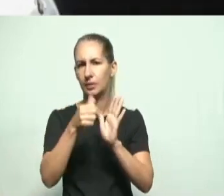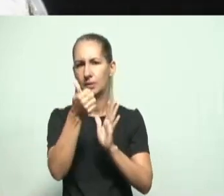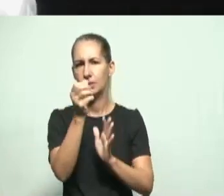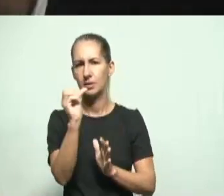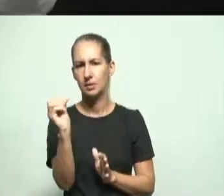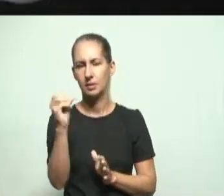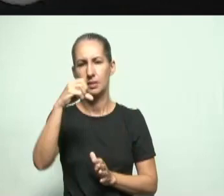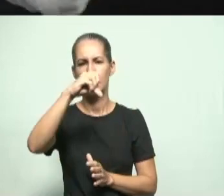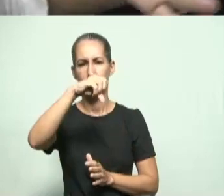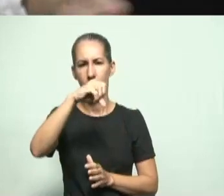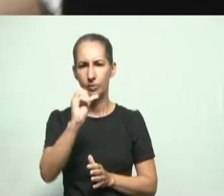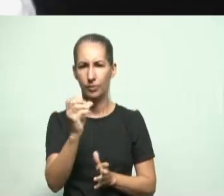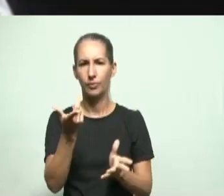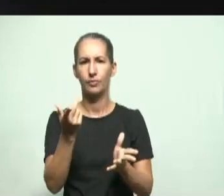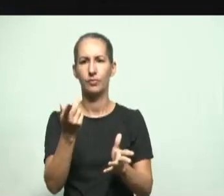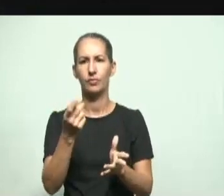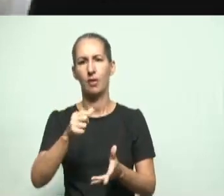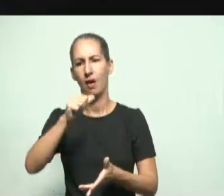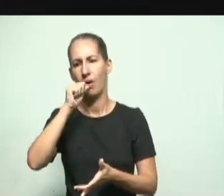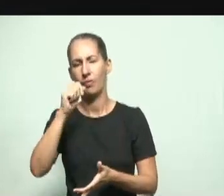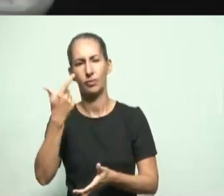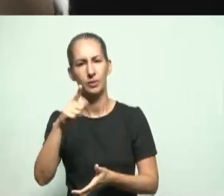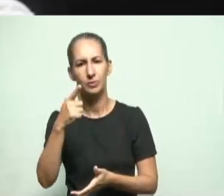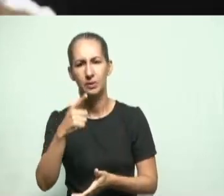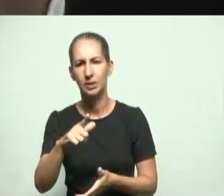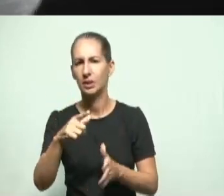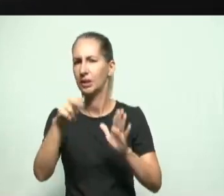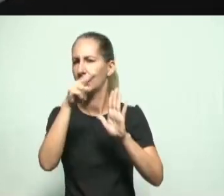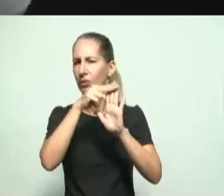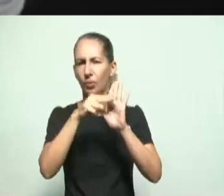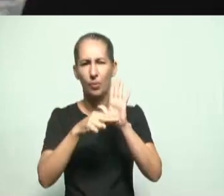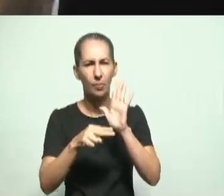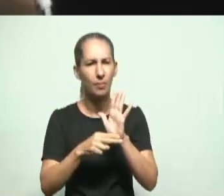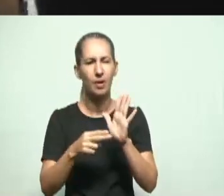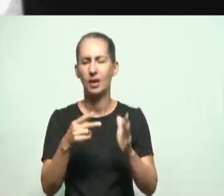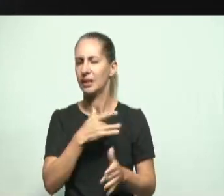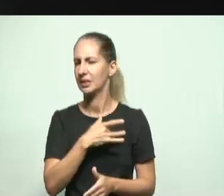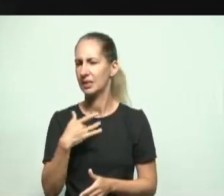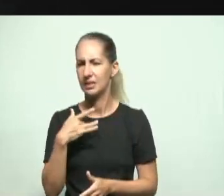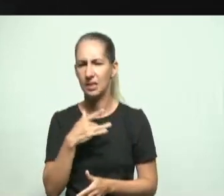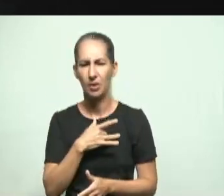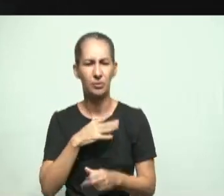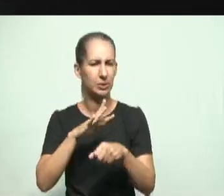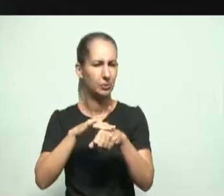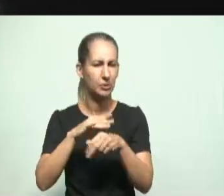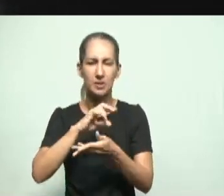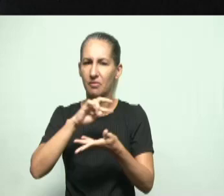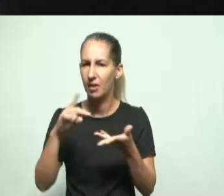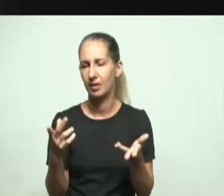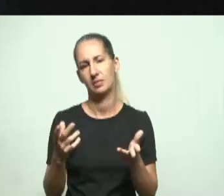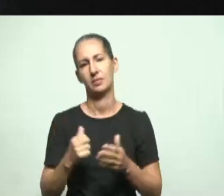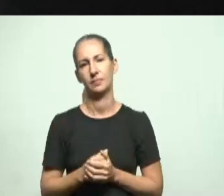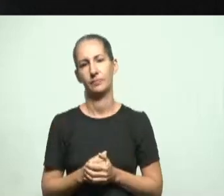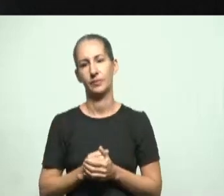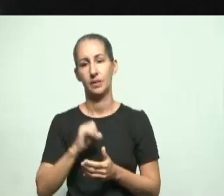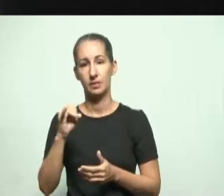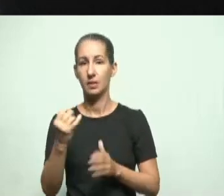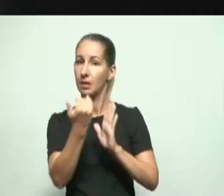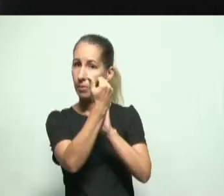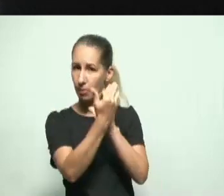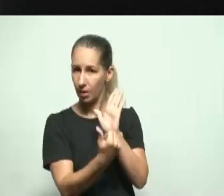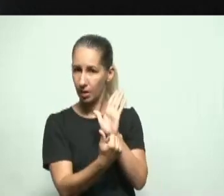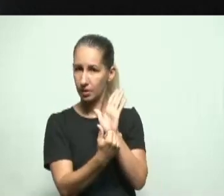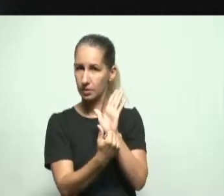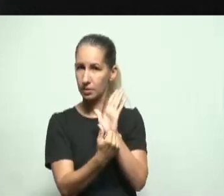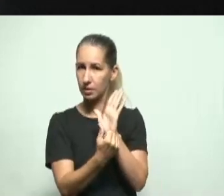e 69 anos, não ter ingerido álcool, todos os critérios de saúde, enfermidades, etc. Então, se você se enquadra